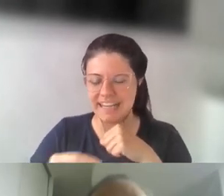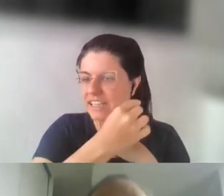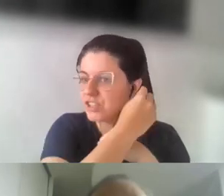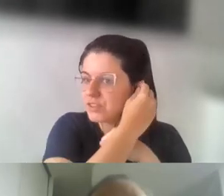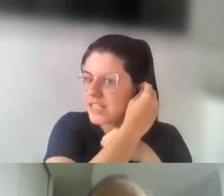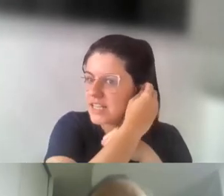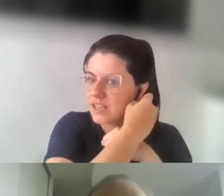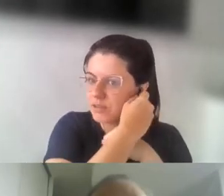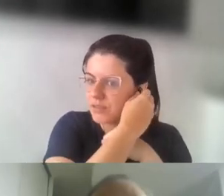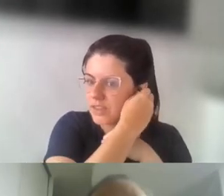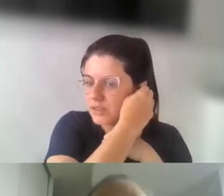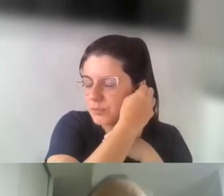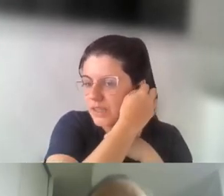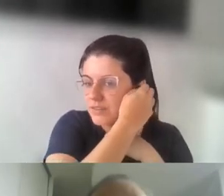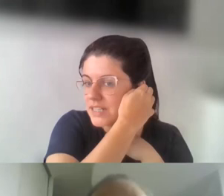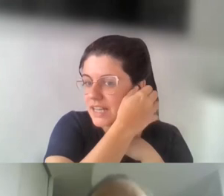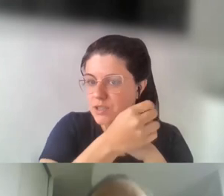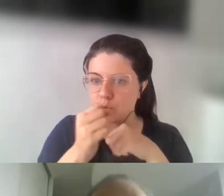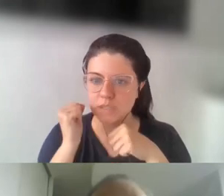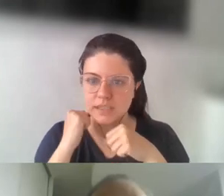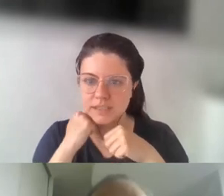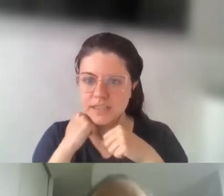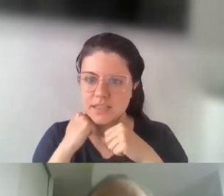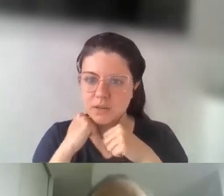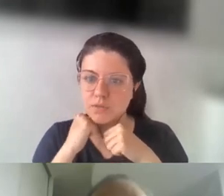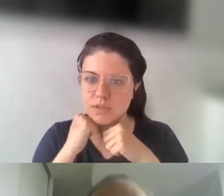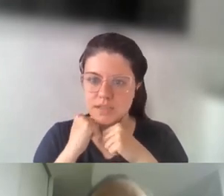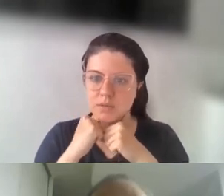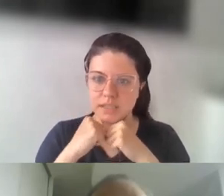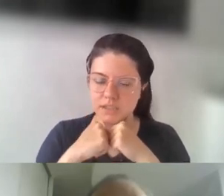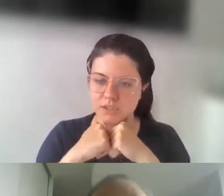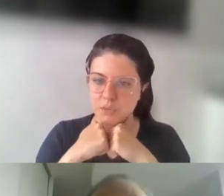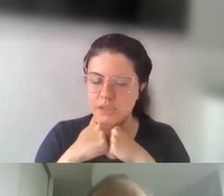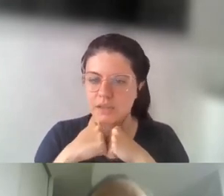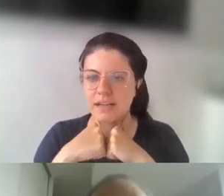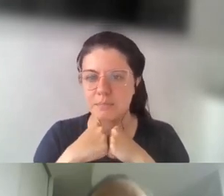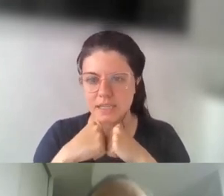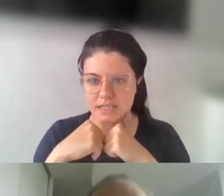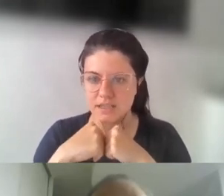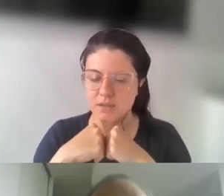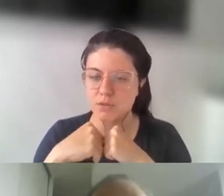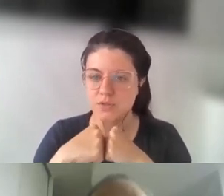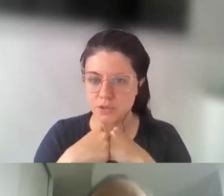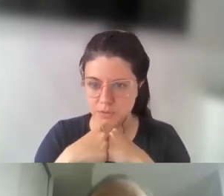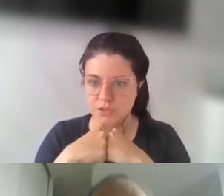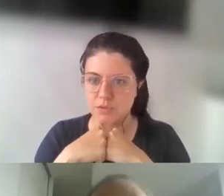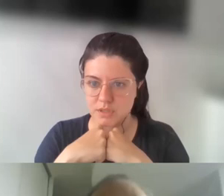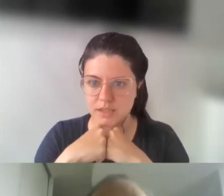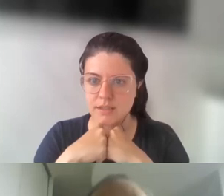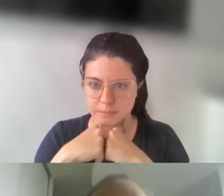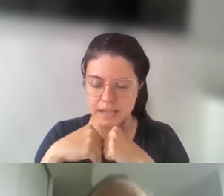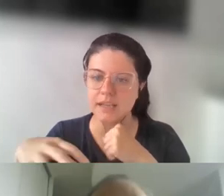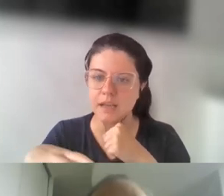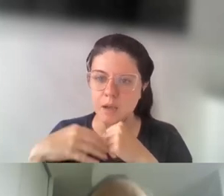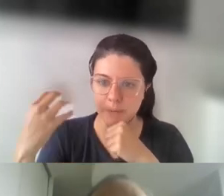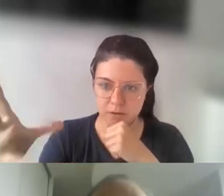à tarde vai ser, eu estava falando, vai ser a Júlia que vai estar com vocês, eu acredito. Então, ela vai abrir a sala uns 20 minutinhos